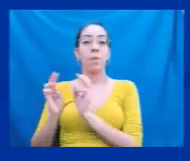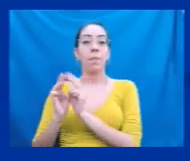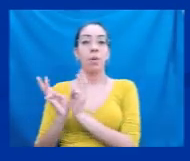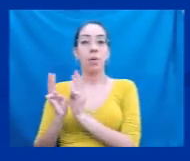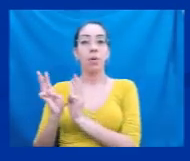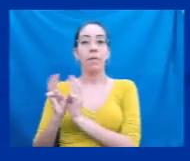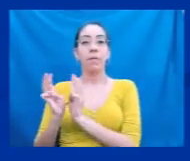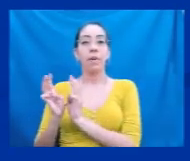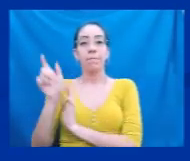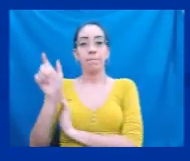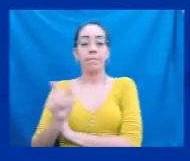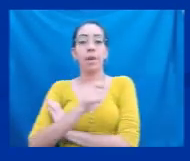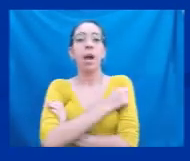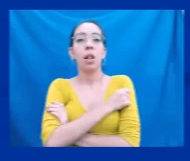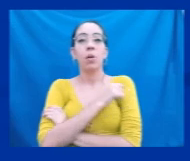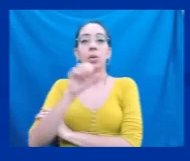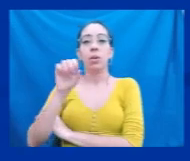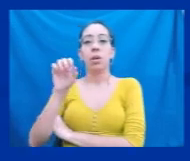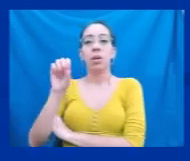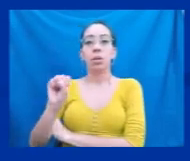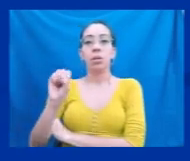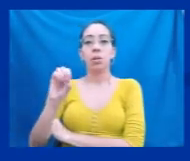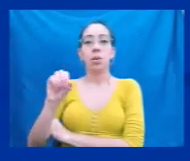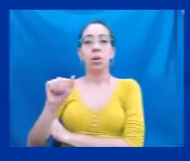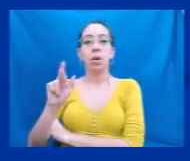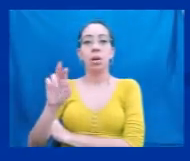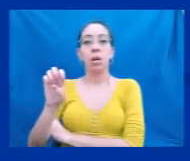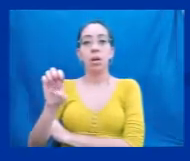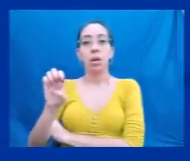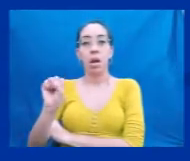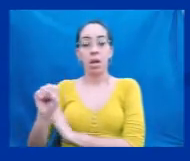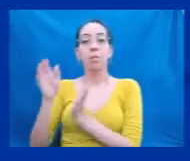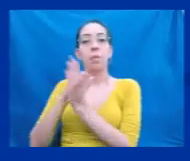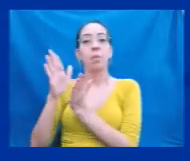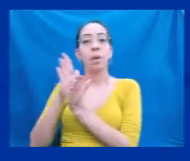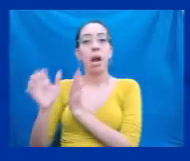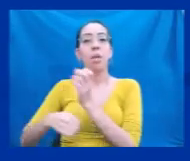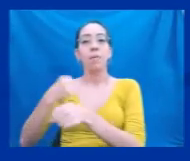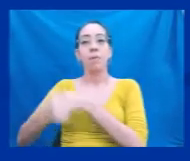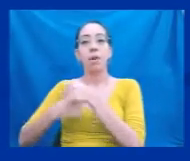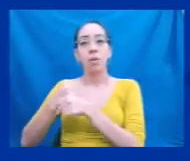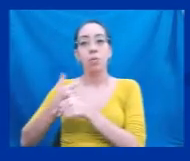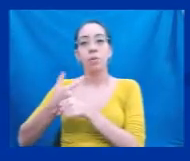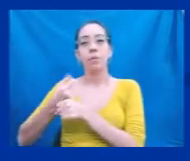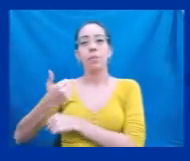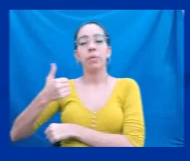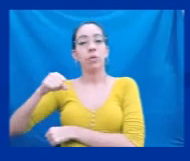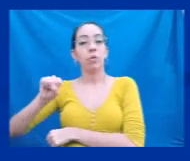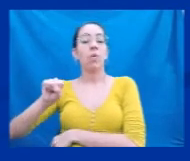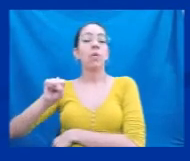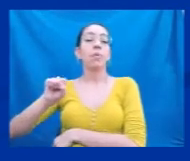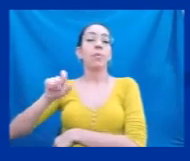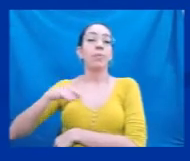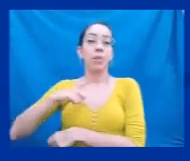aqui, Soares e colaboradores, no artigo que foi publicado em 2018, que ela teve como parte lá dos